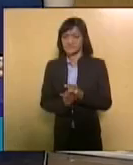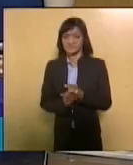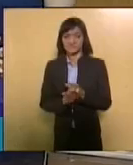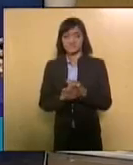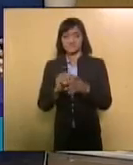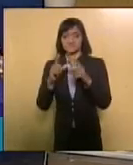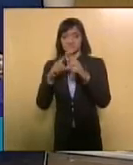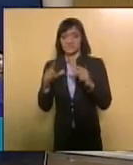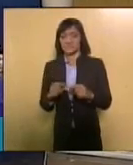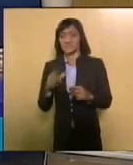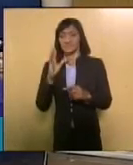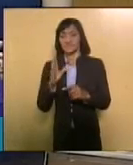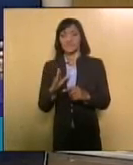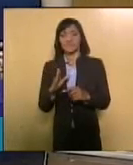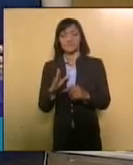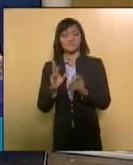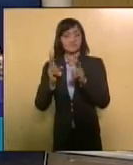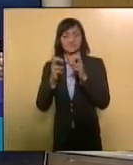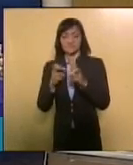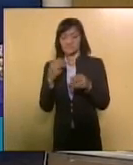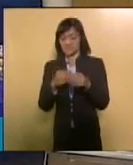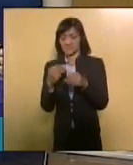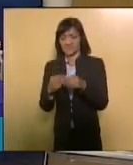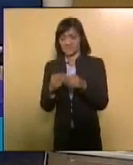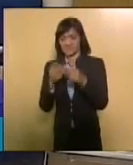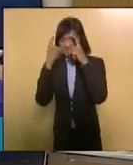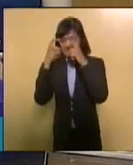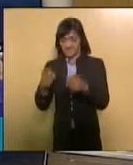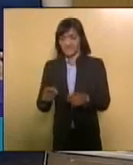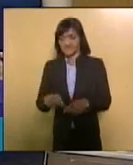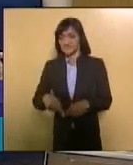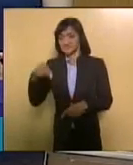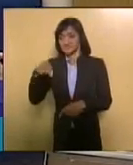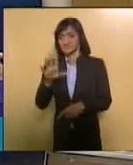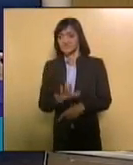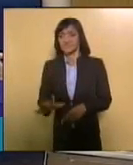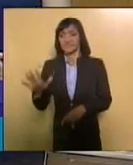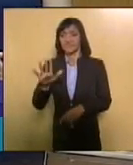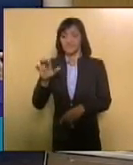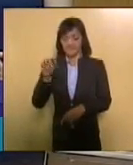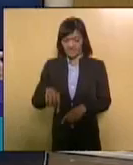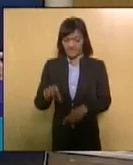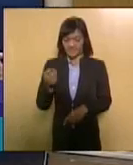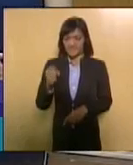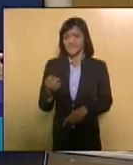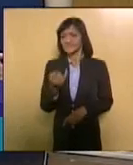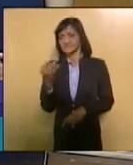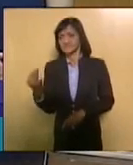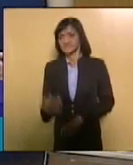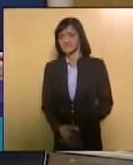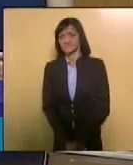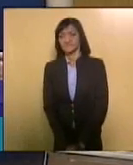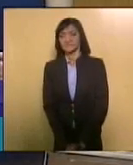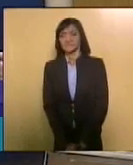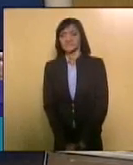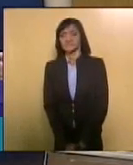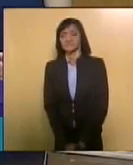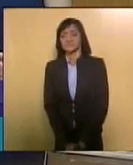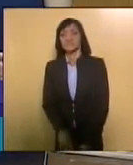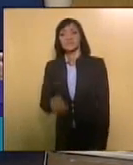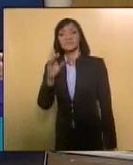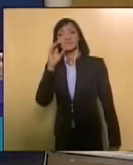municípios mais violentos a gente vê vários aí do Norte e Nordeste e sergito tem quantos aqui